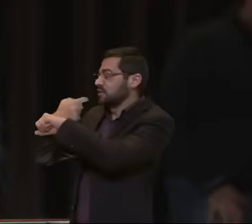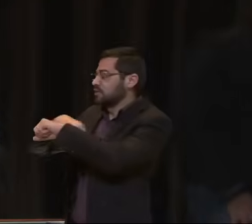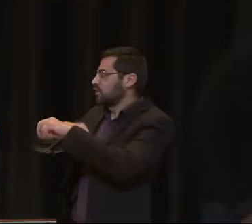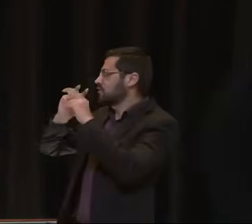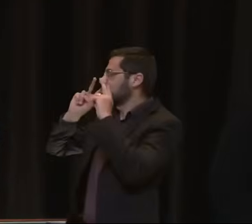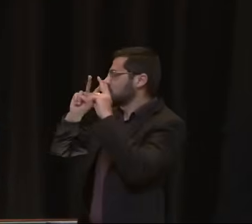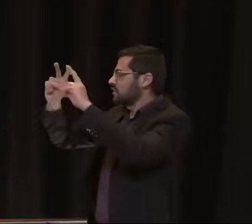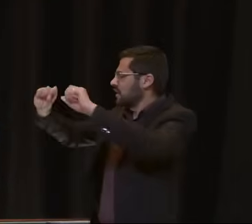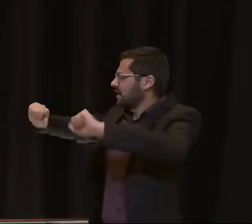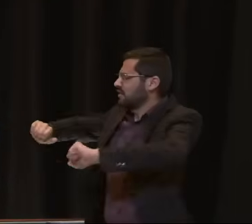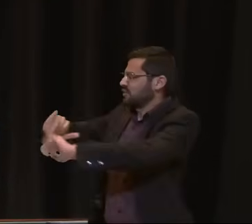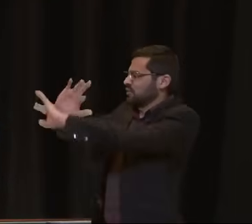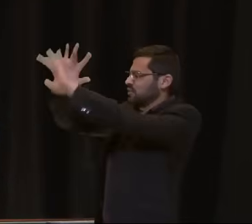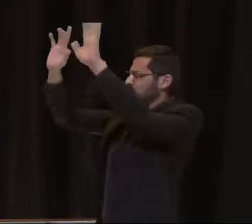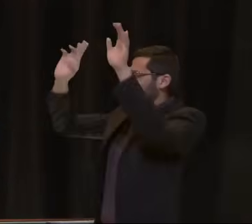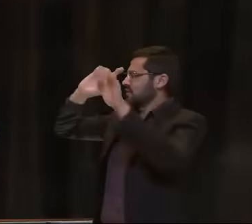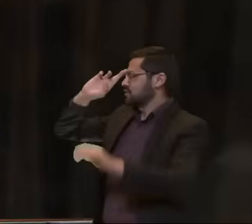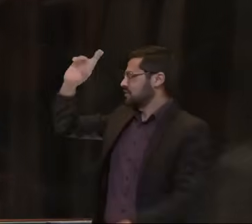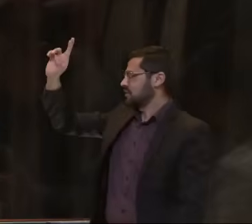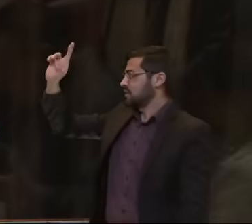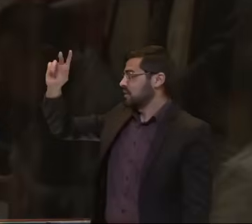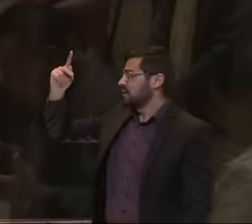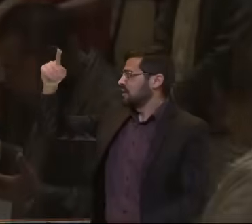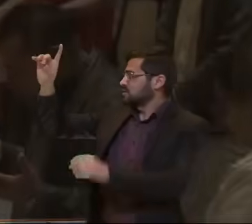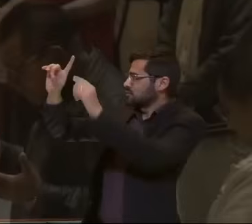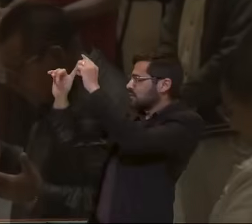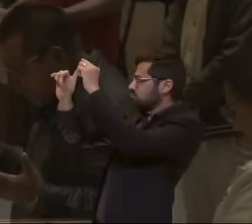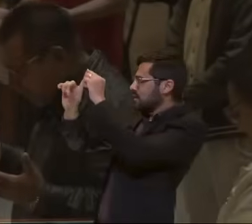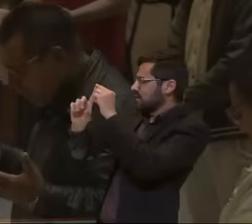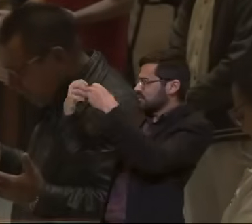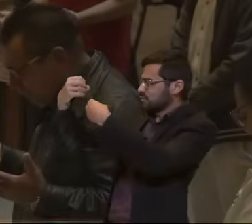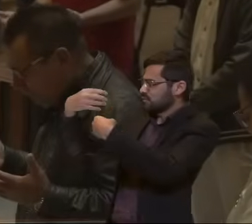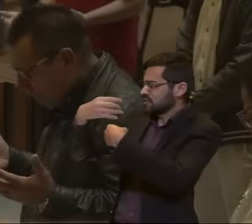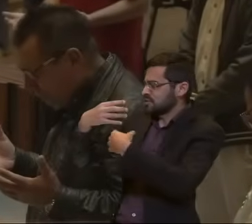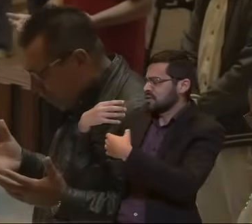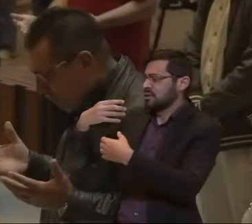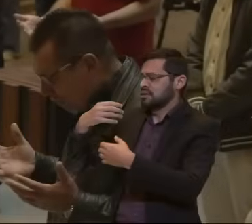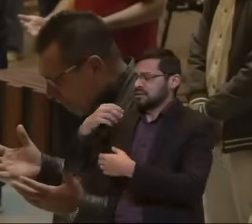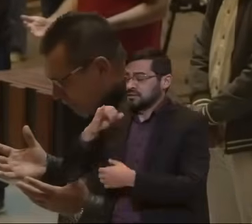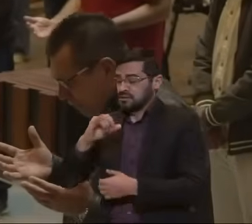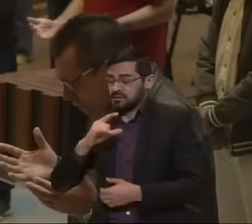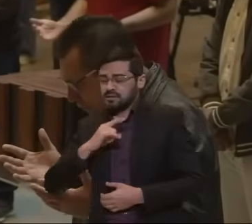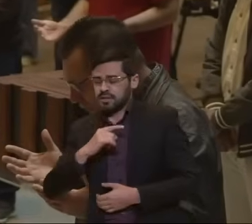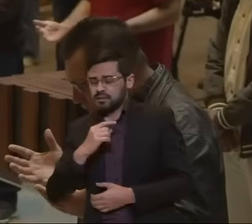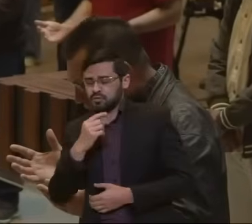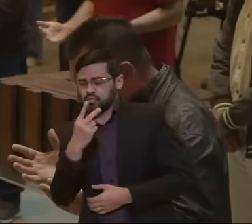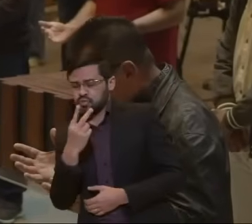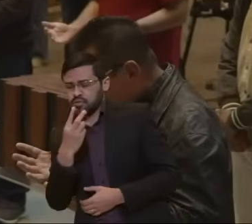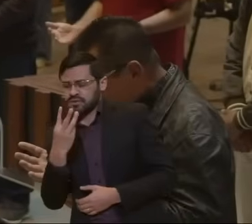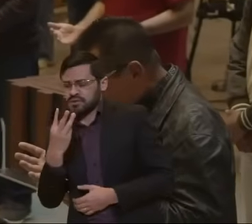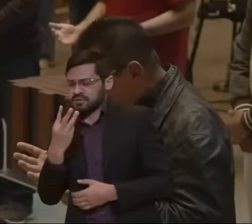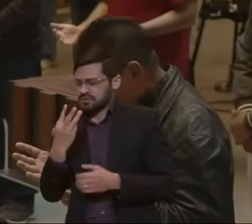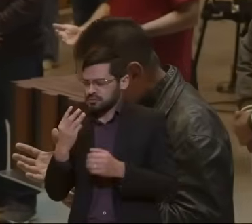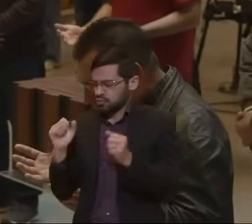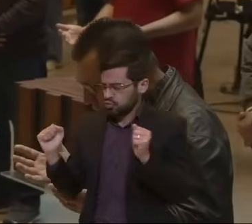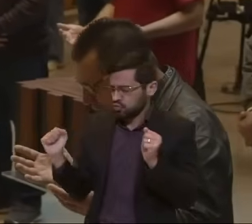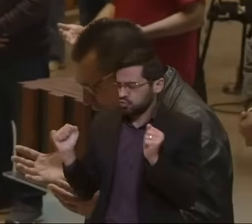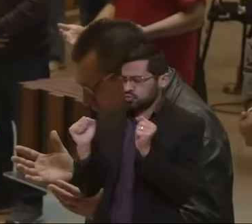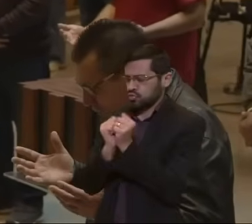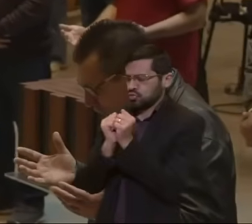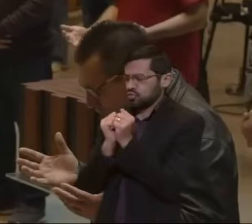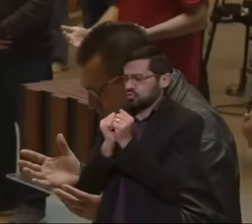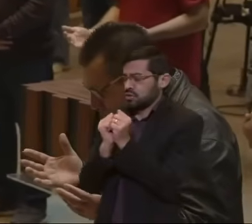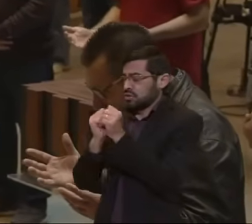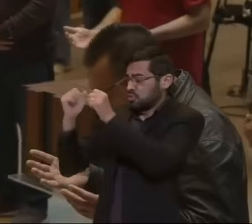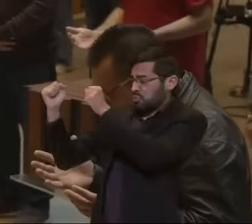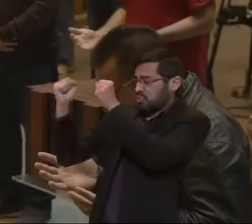do Senhor. A tua palavra nos ensinou que quando tivessem 2 ou 3 pessoas reunidas debaixo